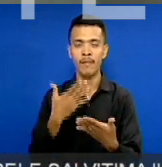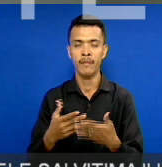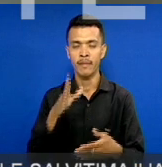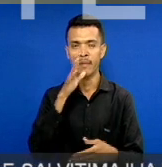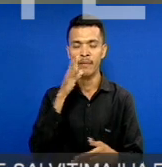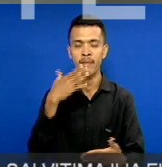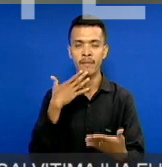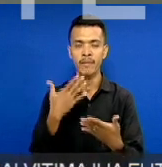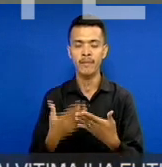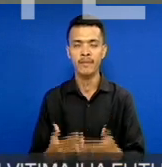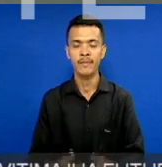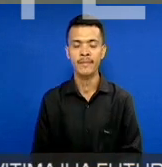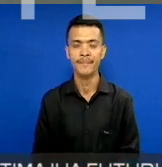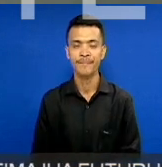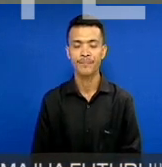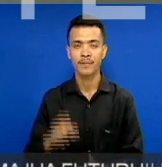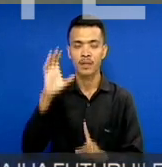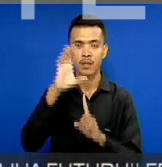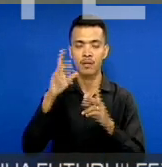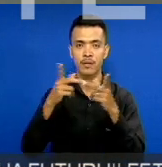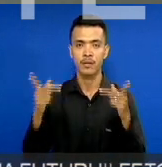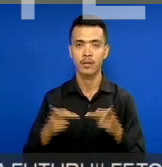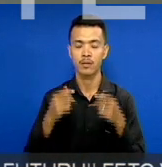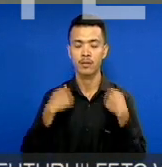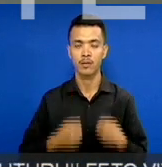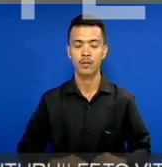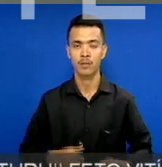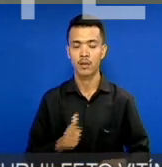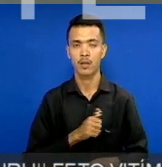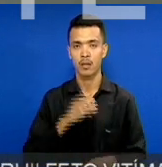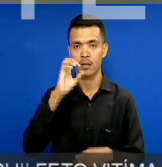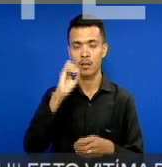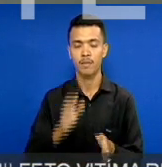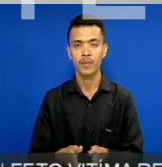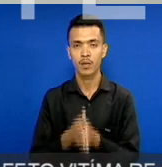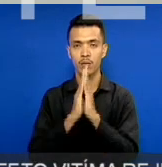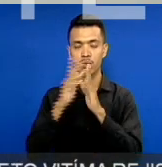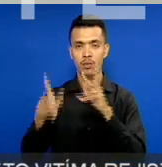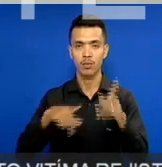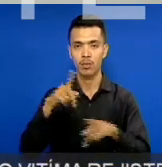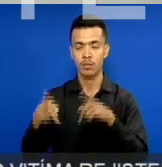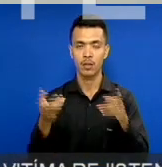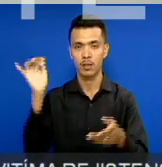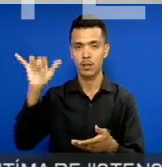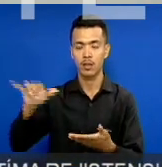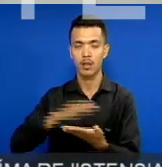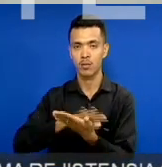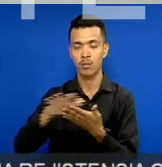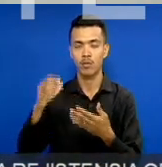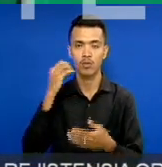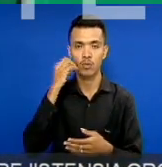nós até recupera. Chefe Centro Saúde Ainaro continua alerta para a comunidade Sira. Atu hamos umanining, toba